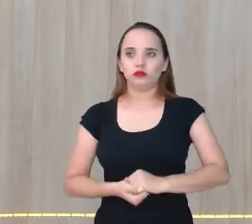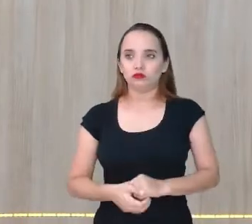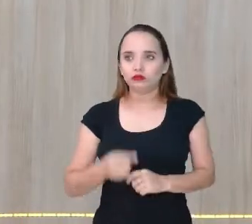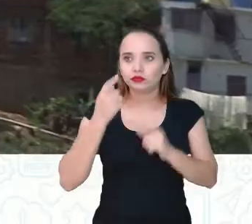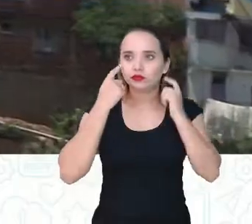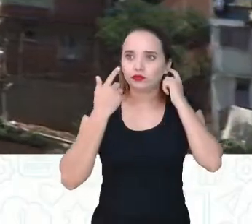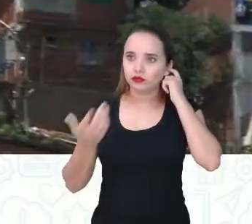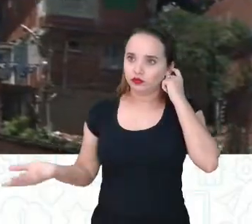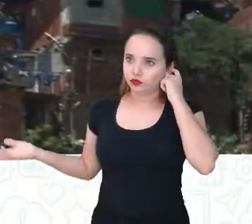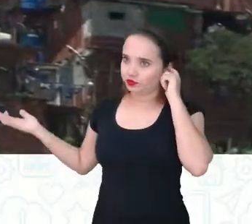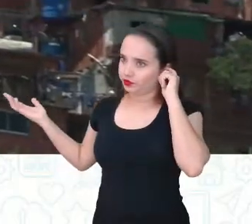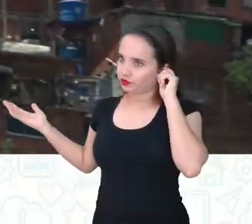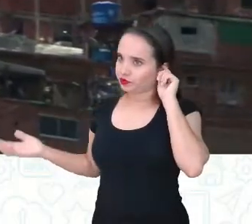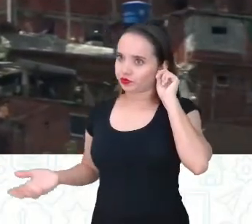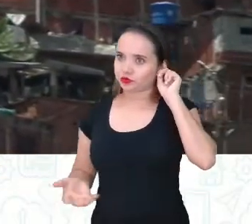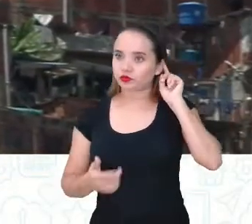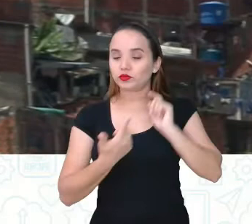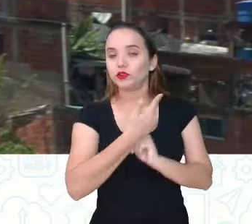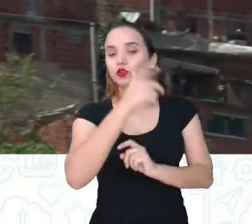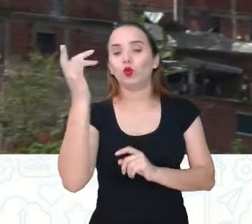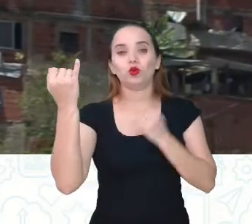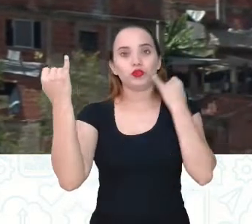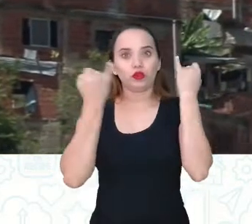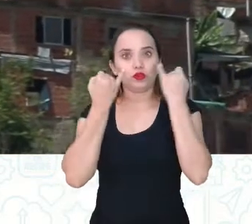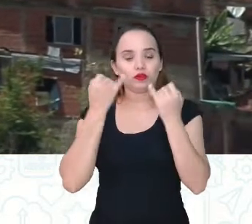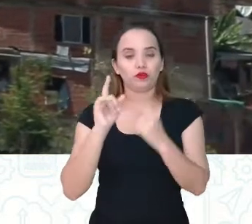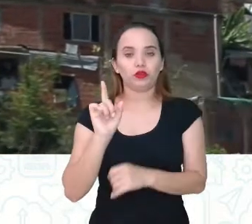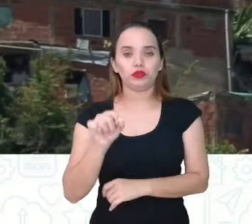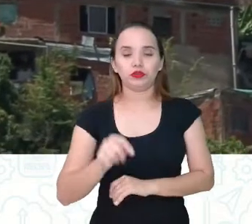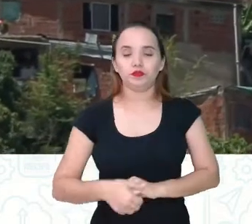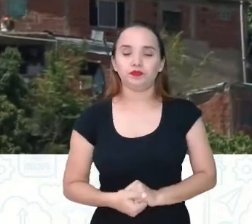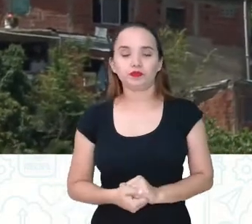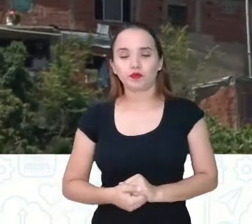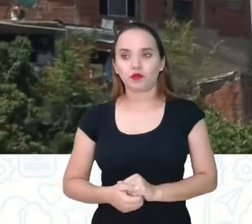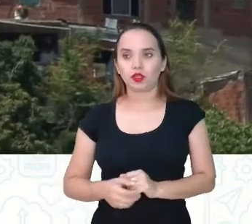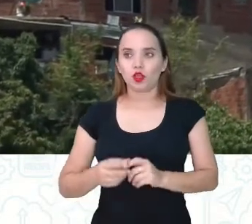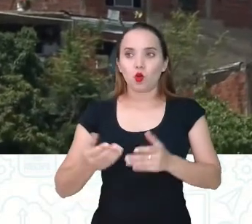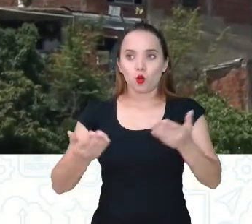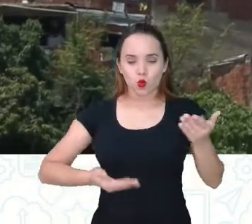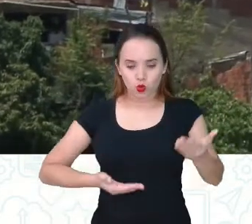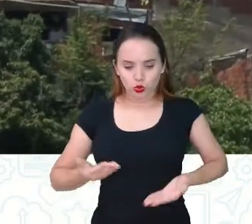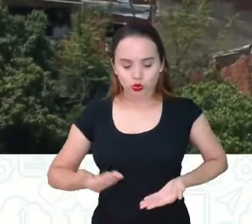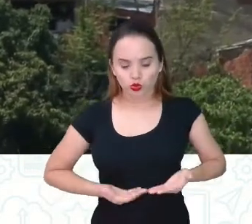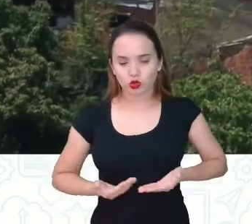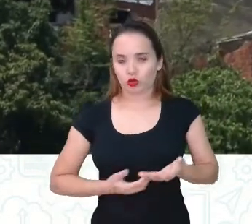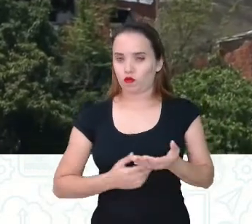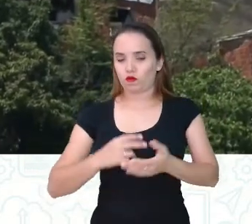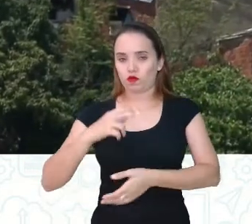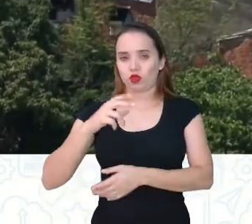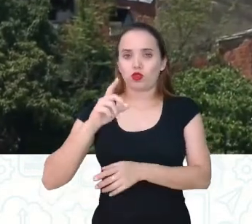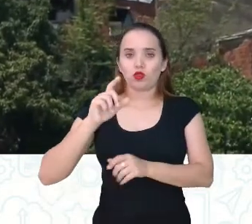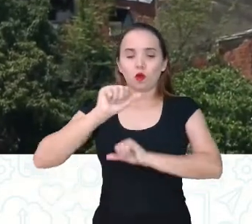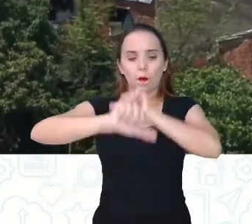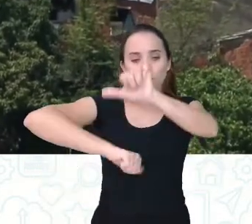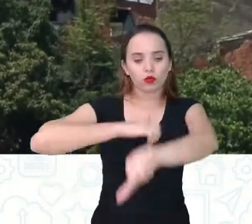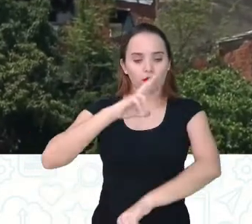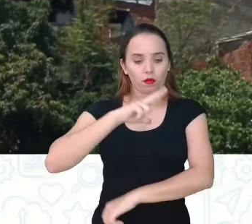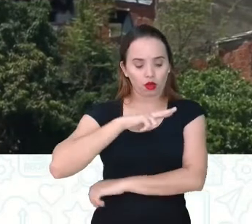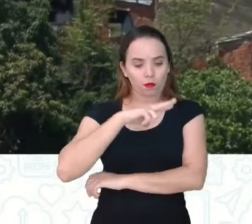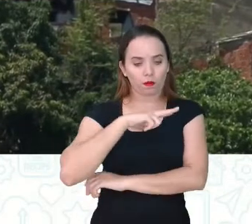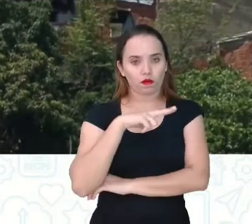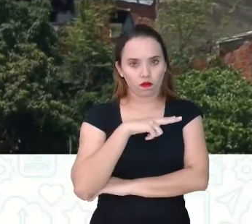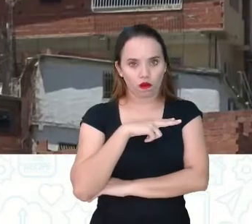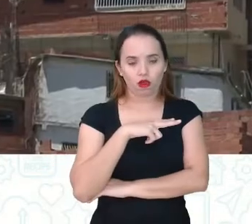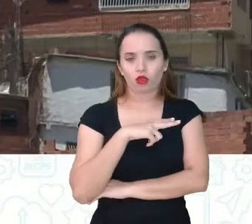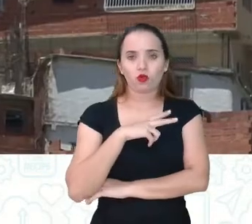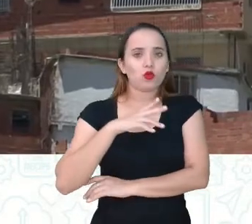também, vejam, mais uma informação. Privatizar os serviços de abastecimento de água e saneamento básico não resulta em